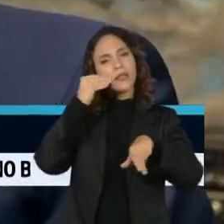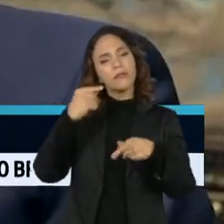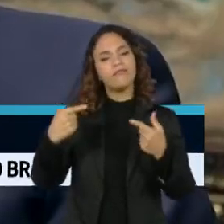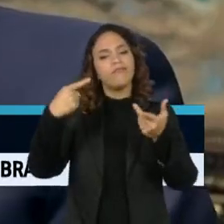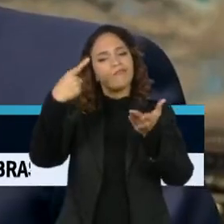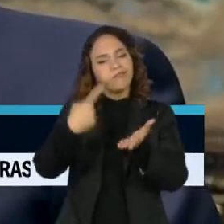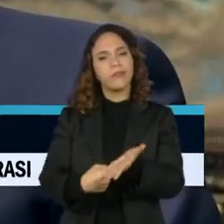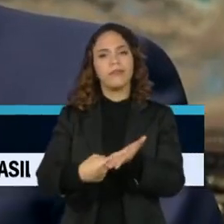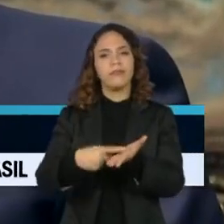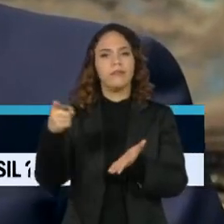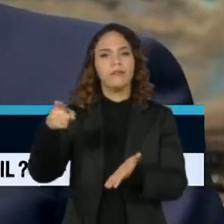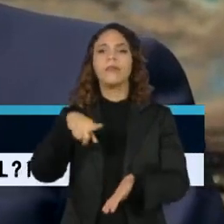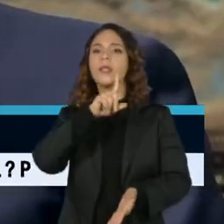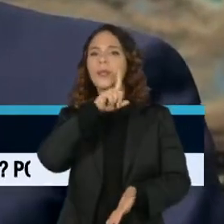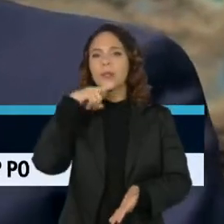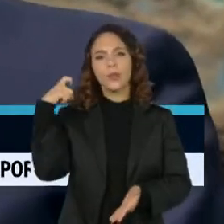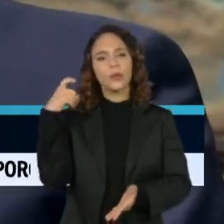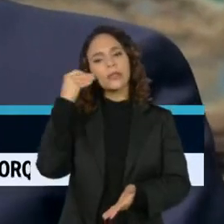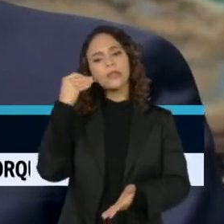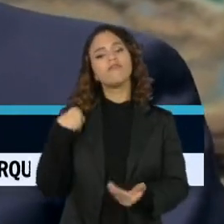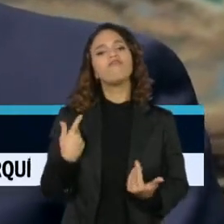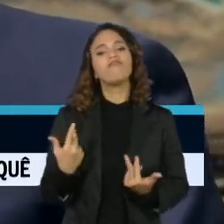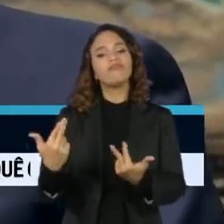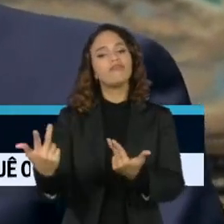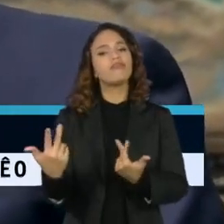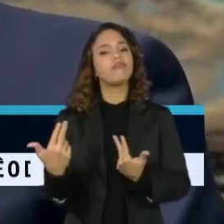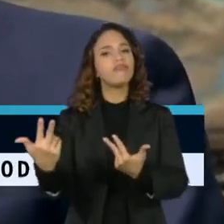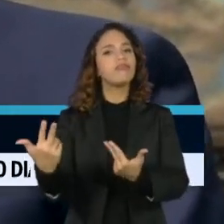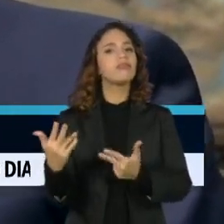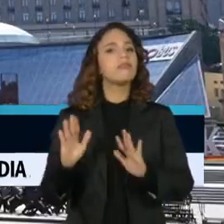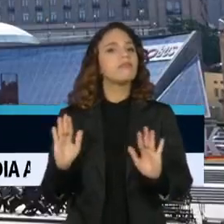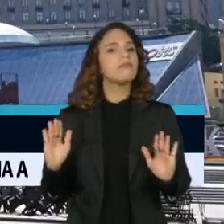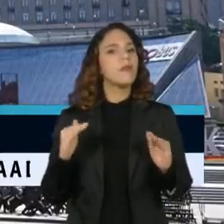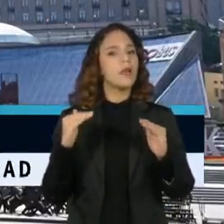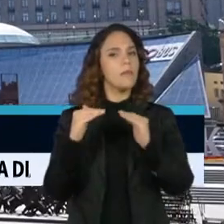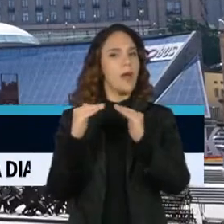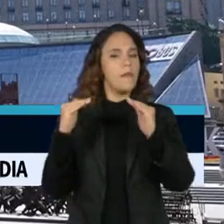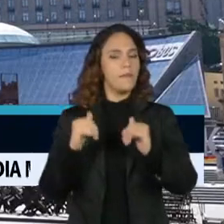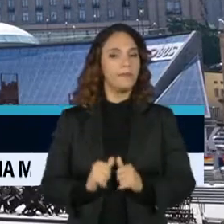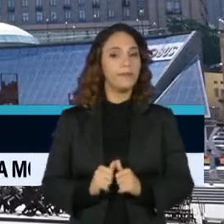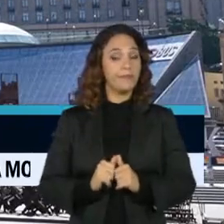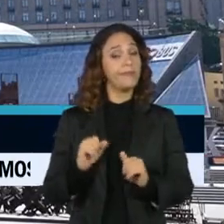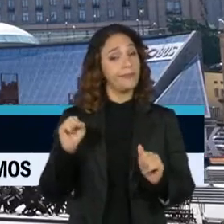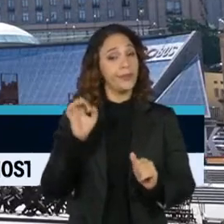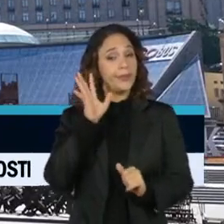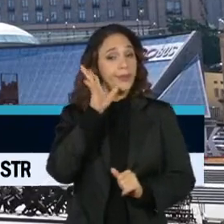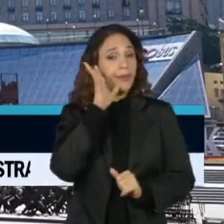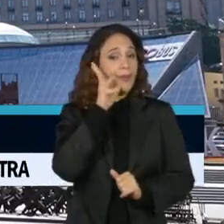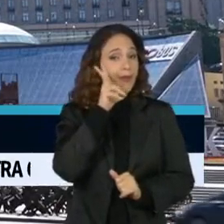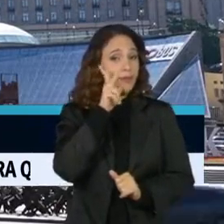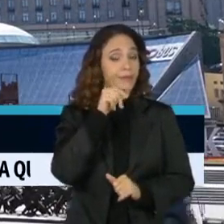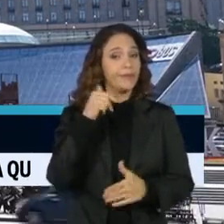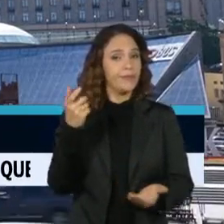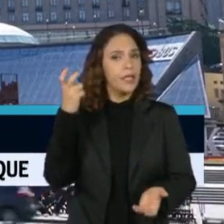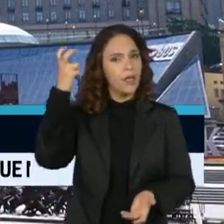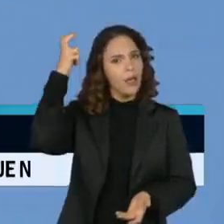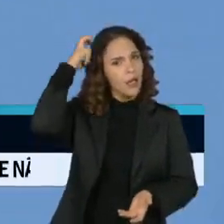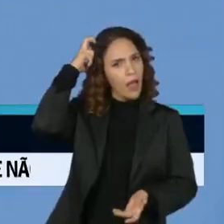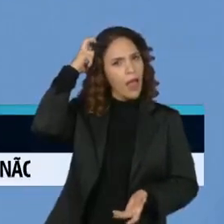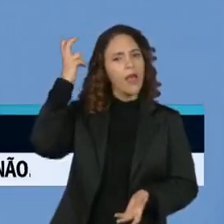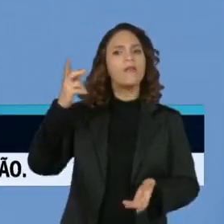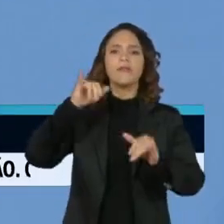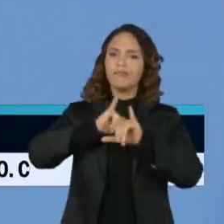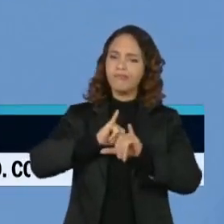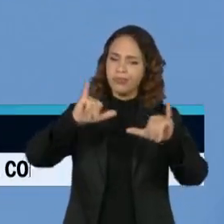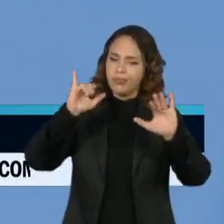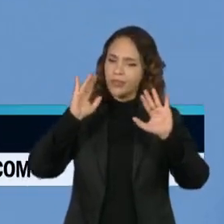de negociações em situação de igualdade com a Rússia. O que pode demorar. Kiev chegou a falar hoje que